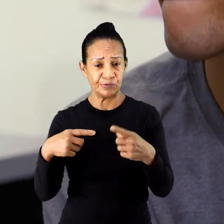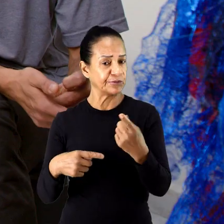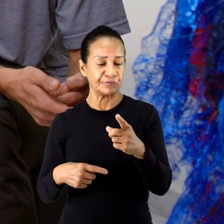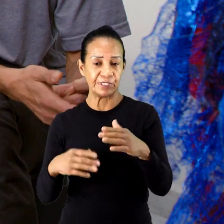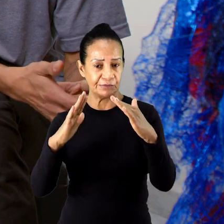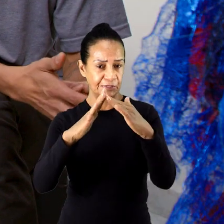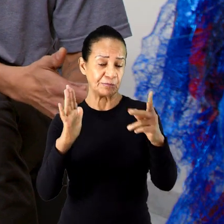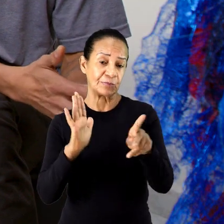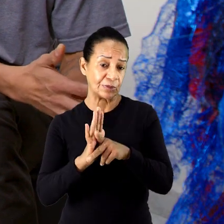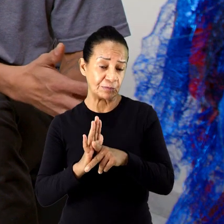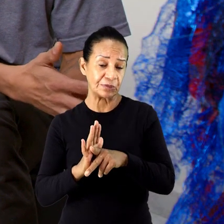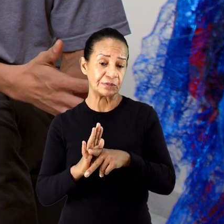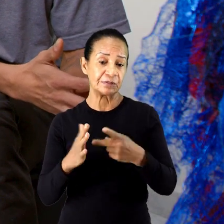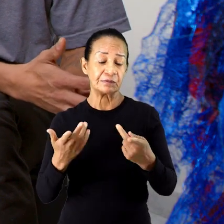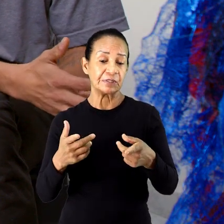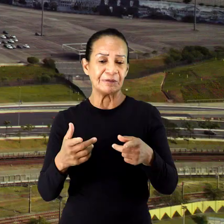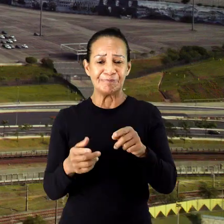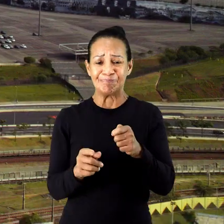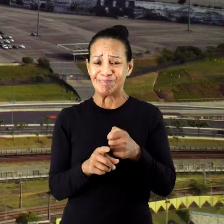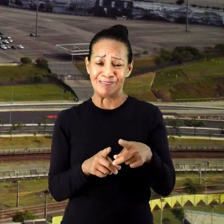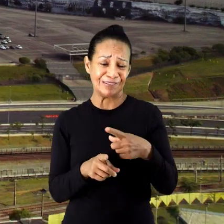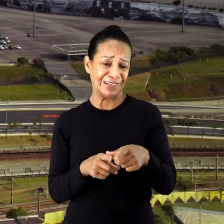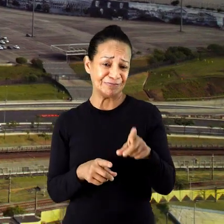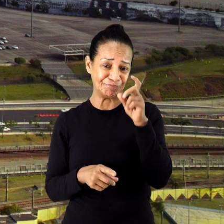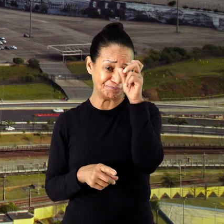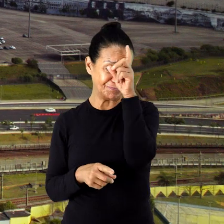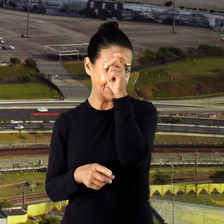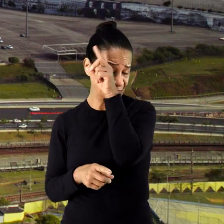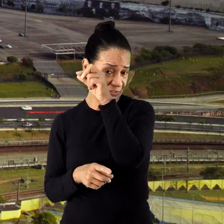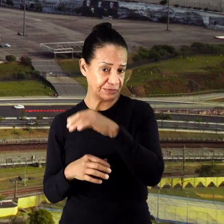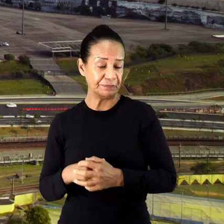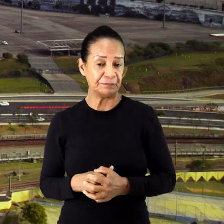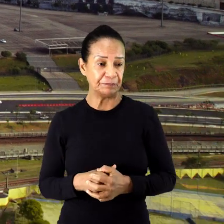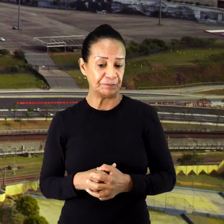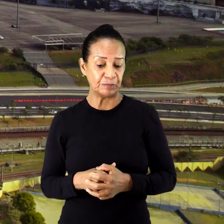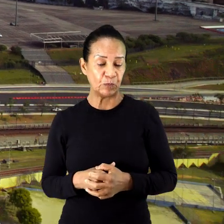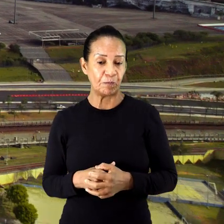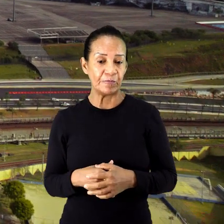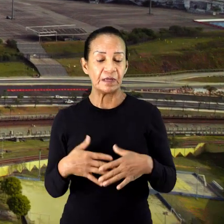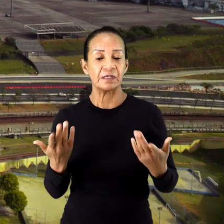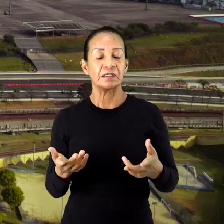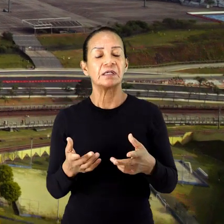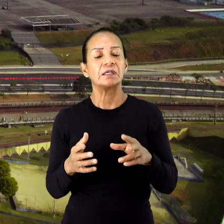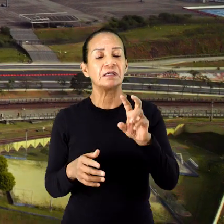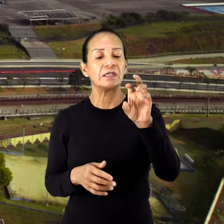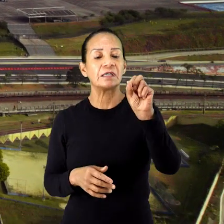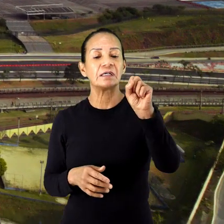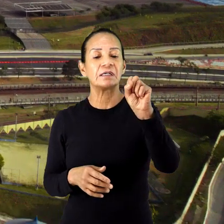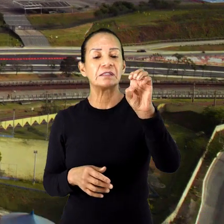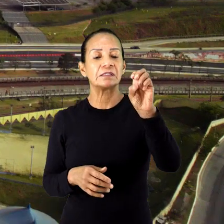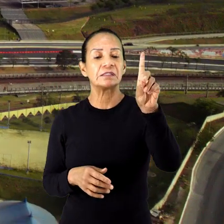trabalhar. Uma sede própria. Uma sede própria. A gente que não seja aluguel. E em relação à